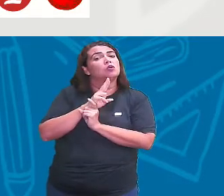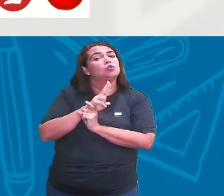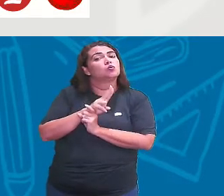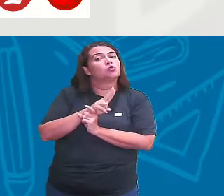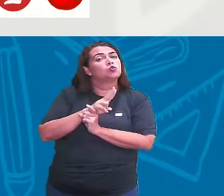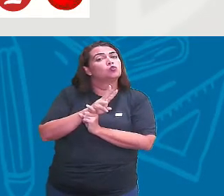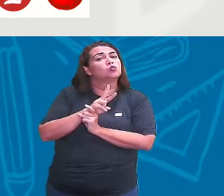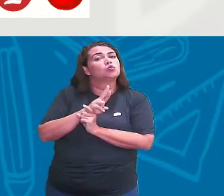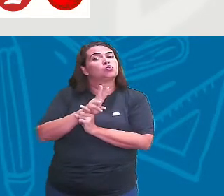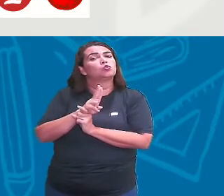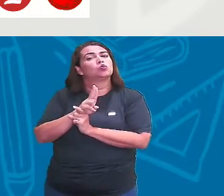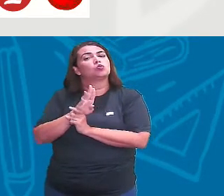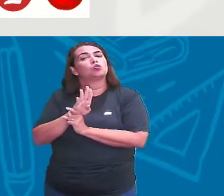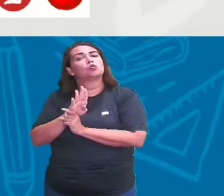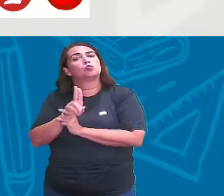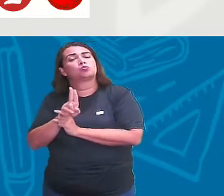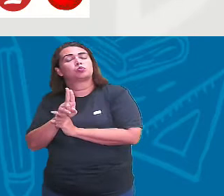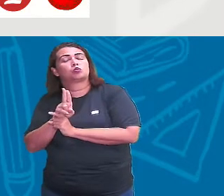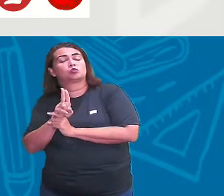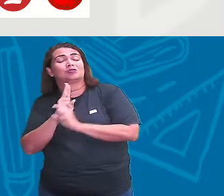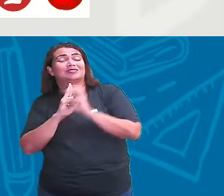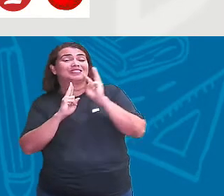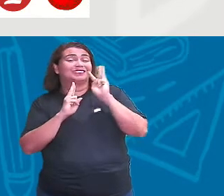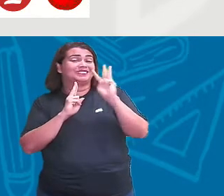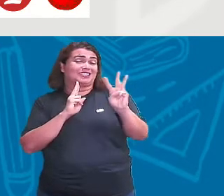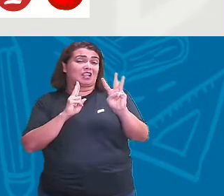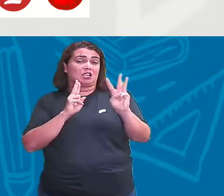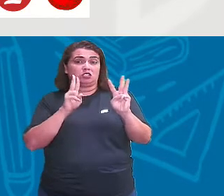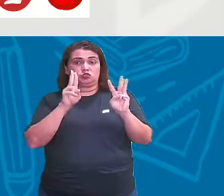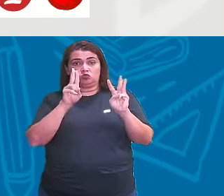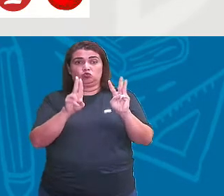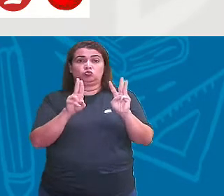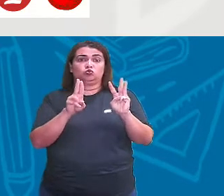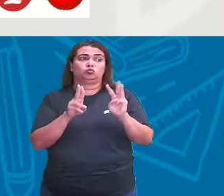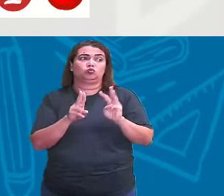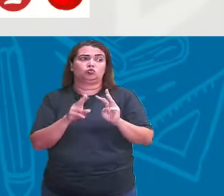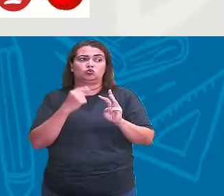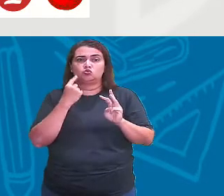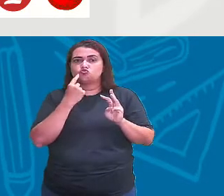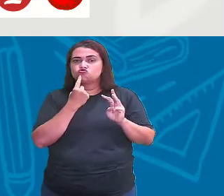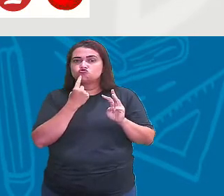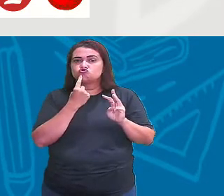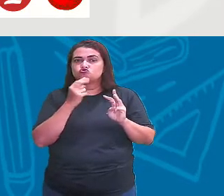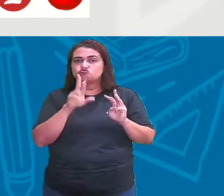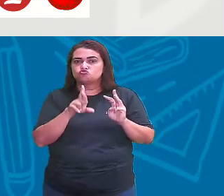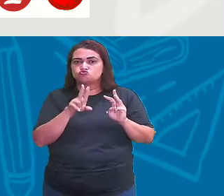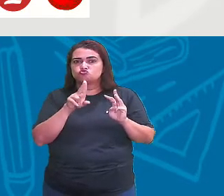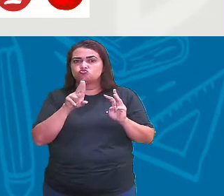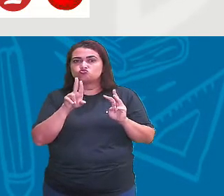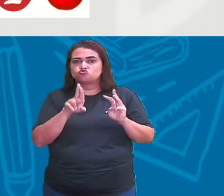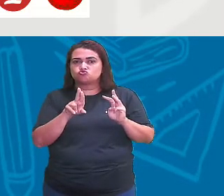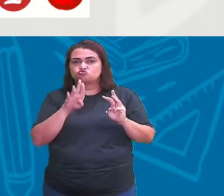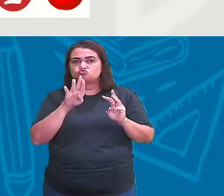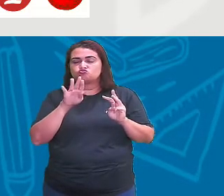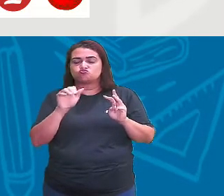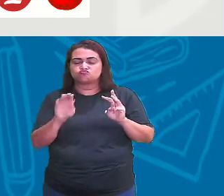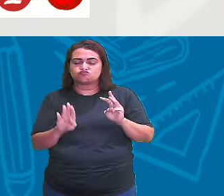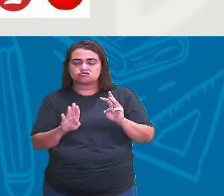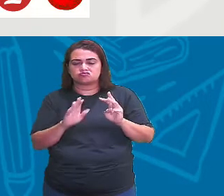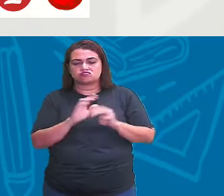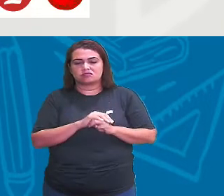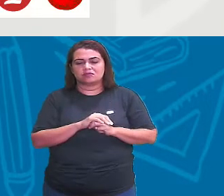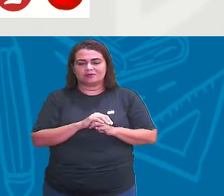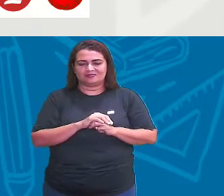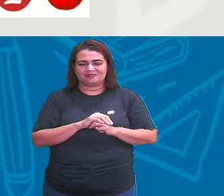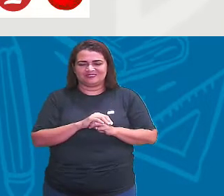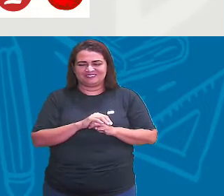urubu tem três letras U. Aí eu faço aquele bico bem bonito, urubu. Beleza?